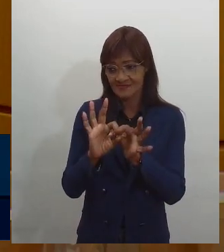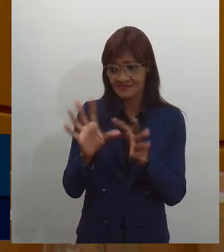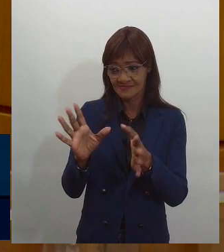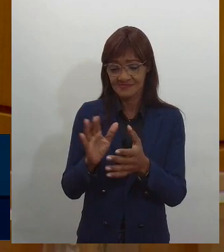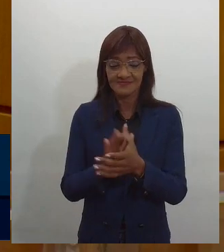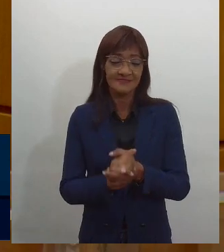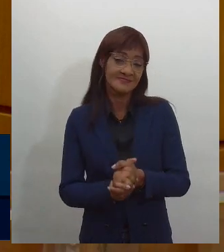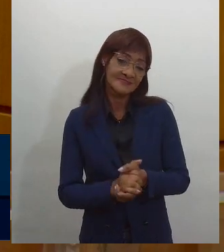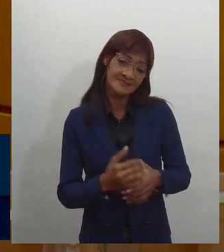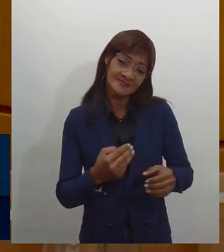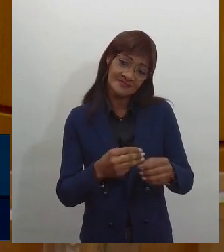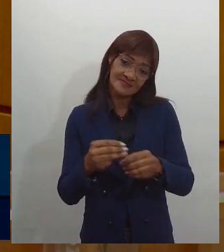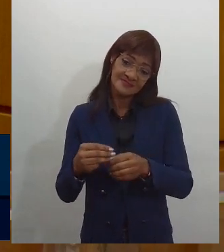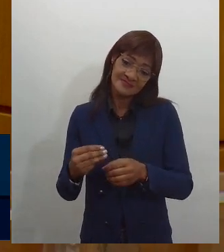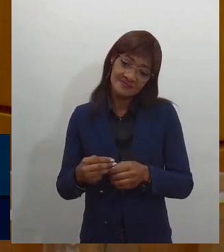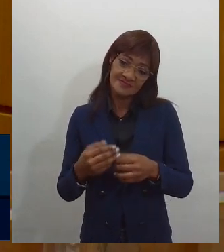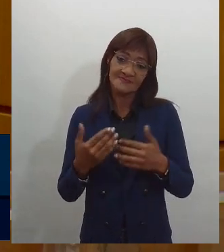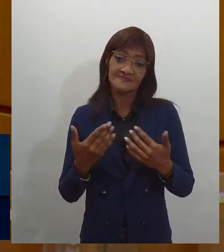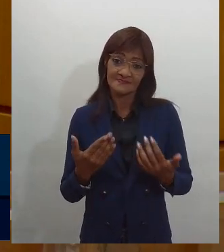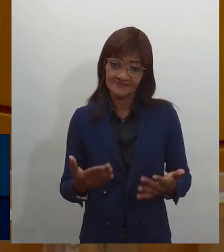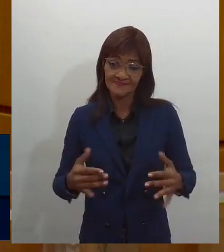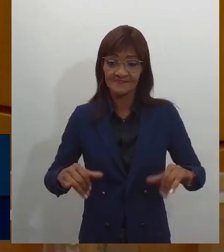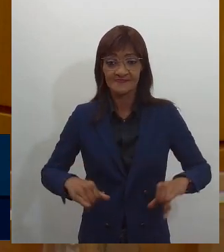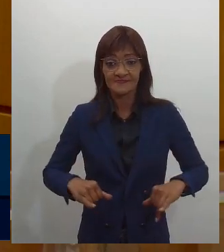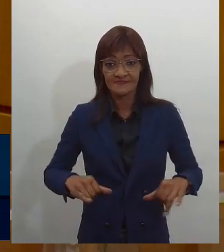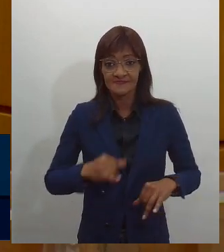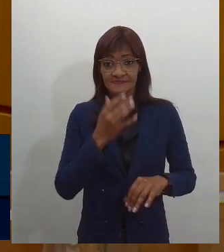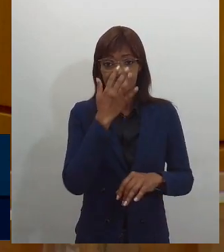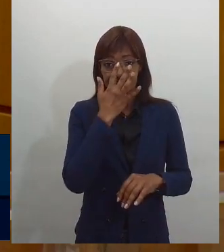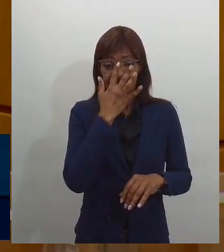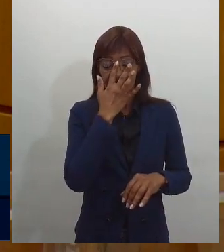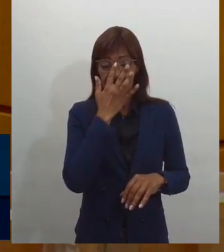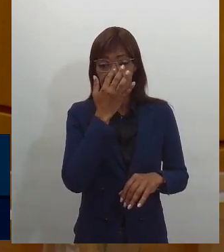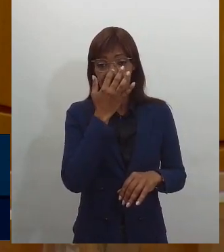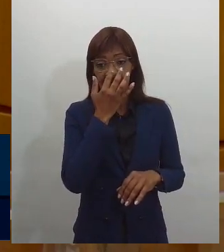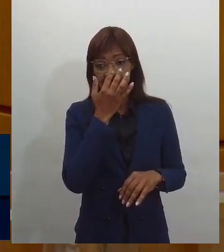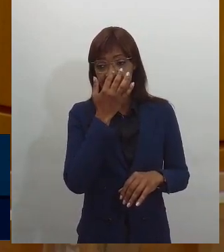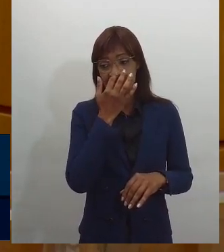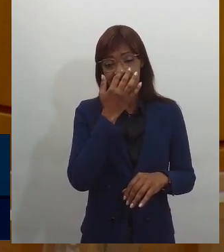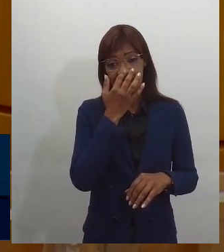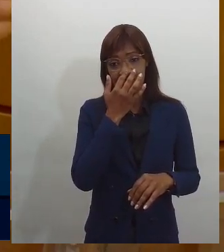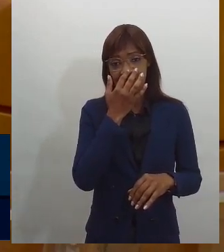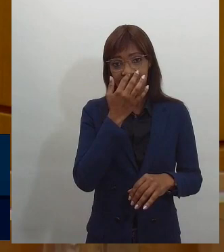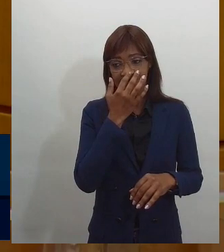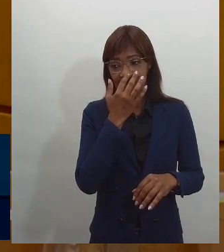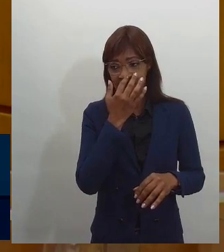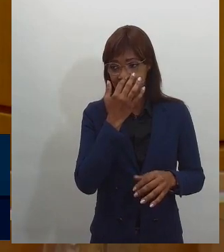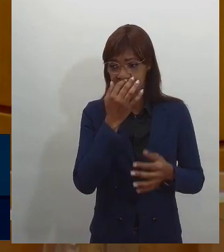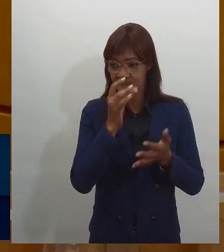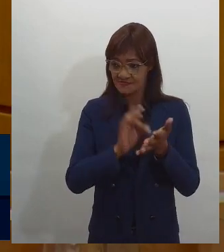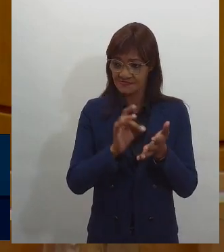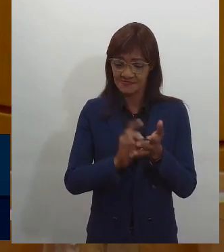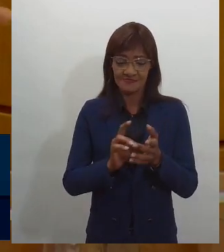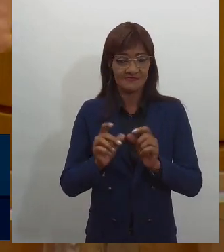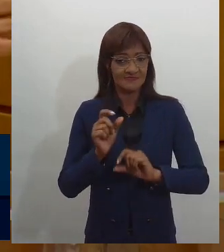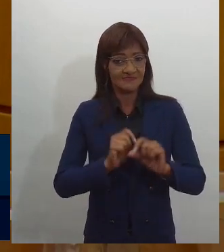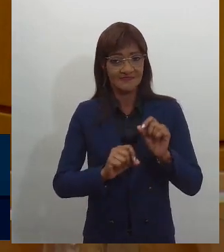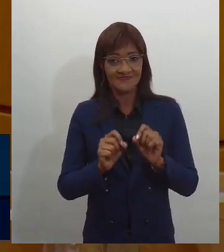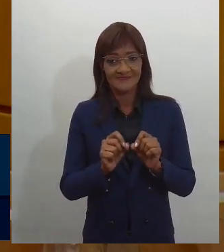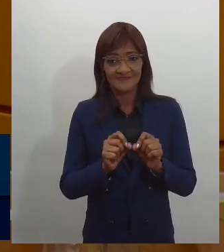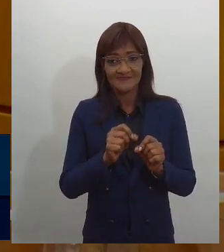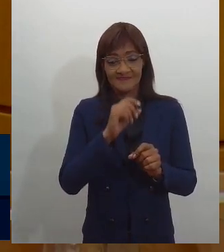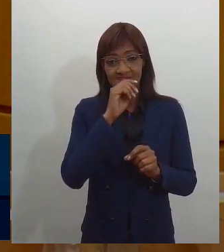por dificuldade financeira, a gente sabe disso. Nenhum município pequeno, médio, suporta, por exemplo, 1.000 carradas